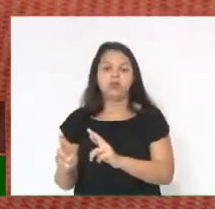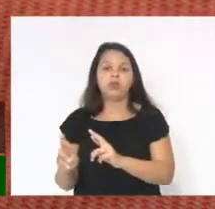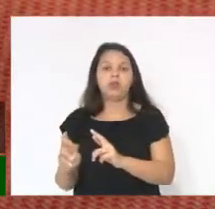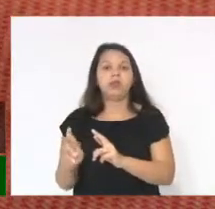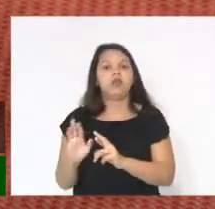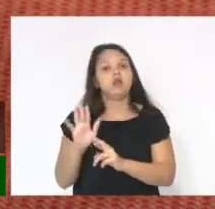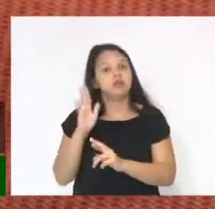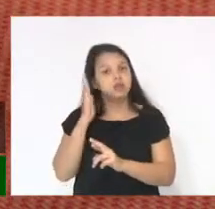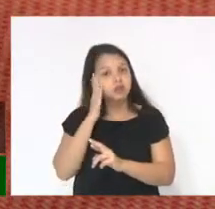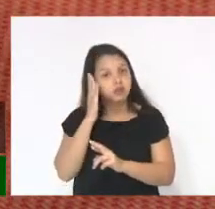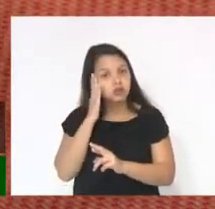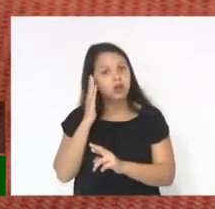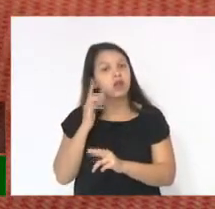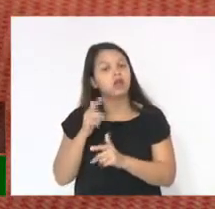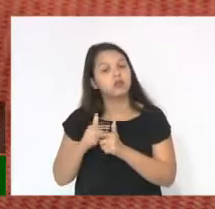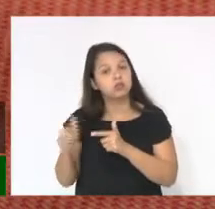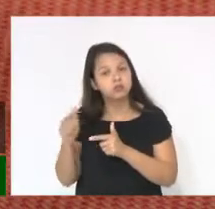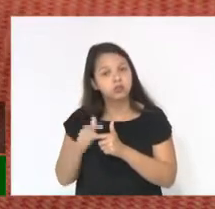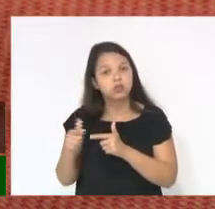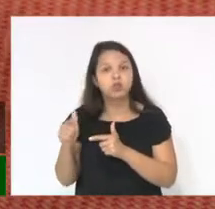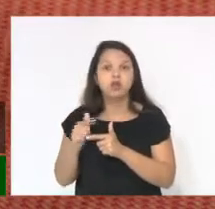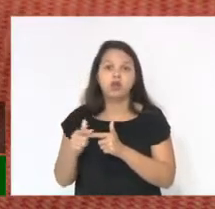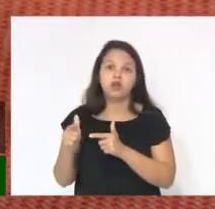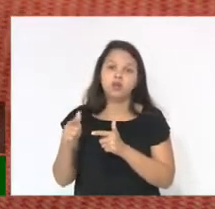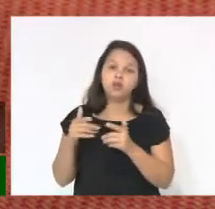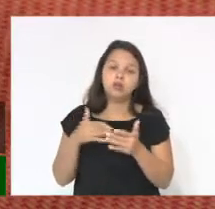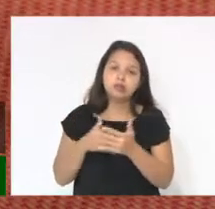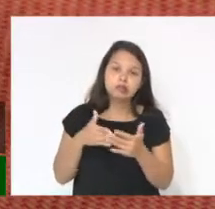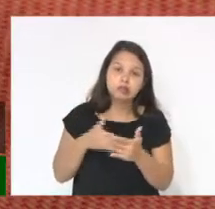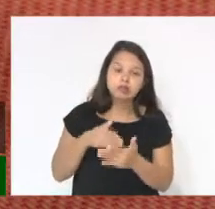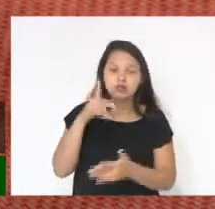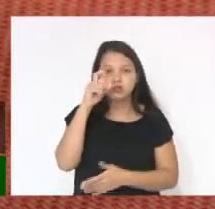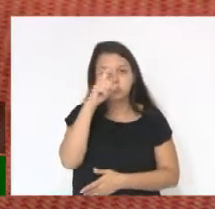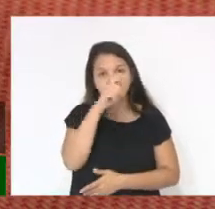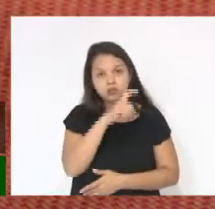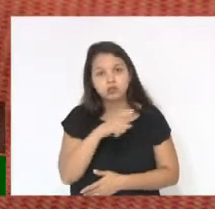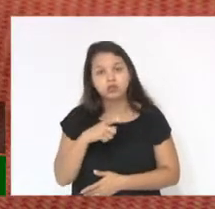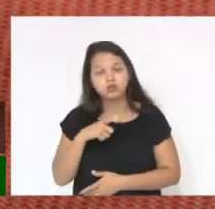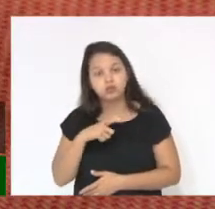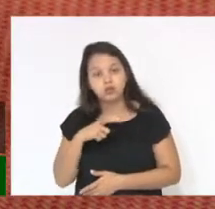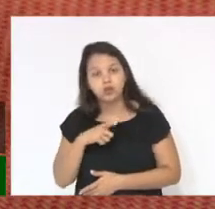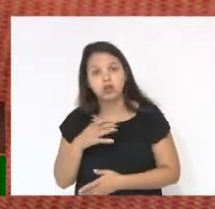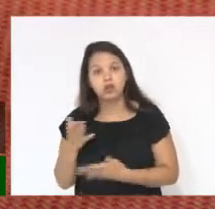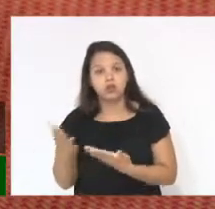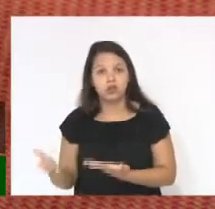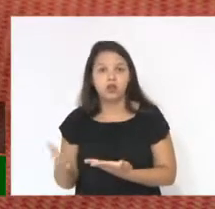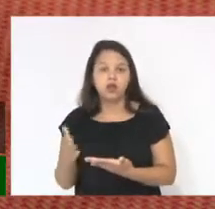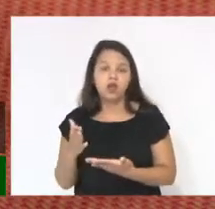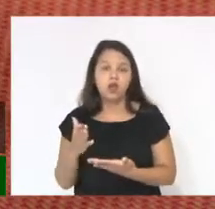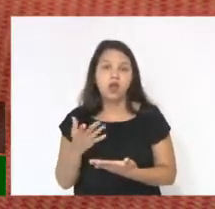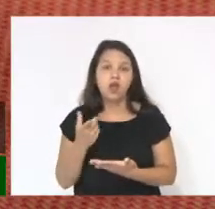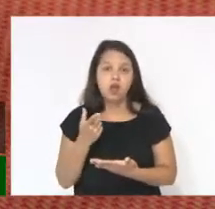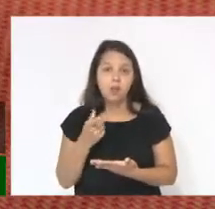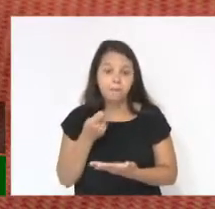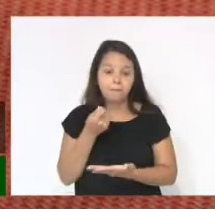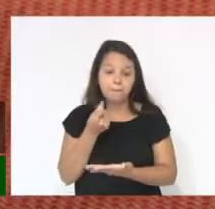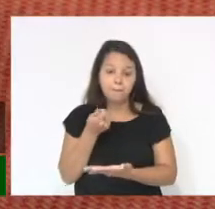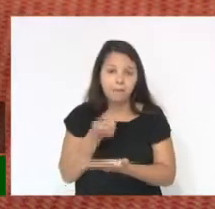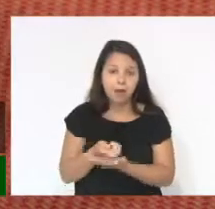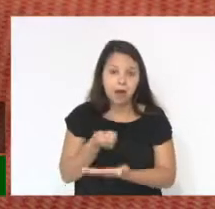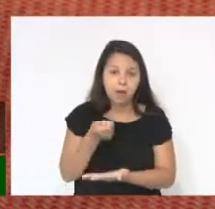das dificuldades que ele encontra, com recursos parcos, ele nos falou, tem 2